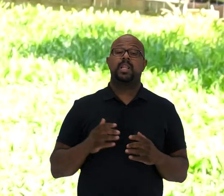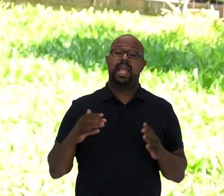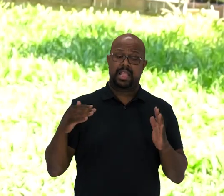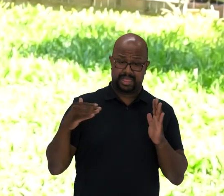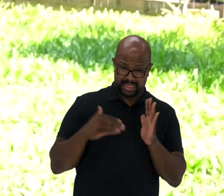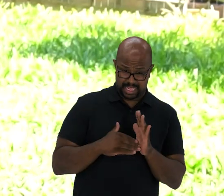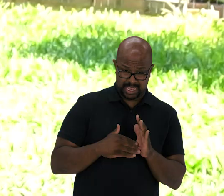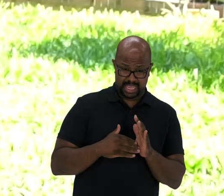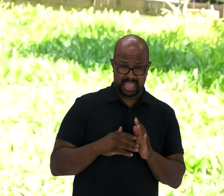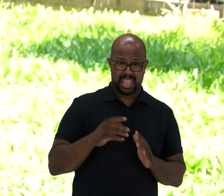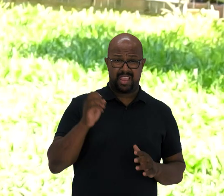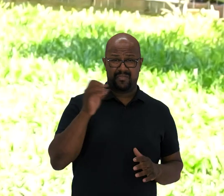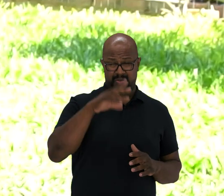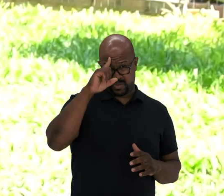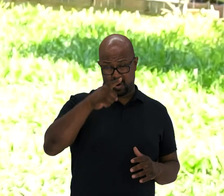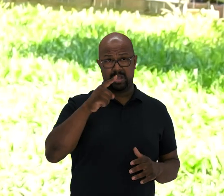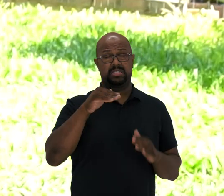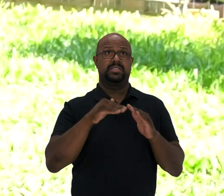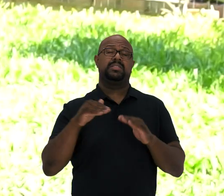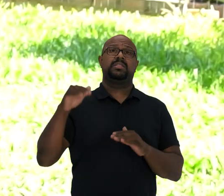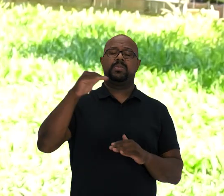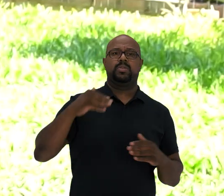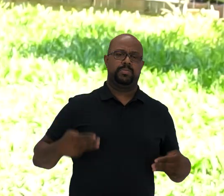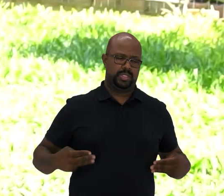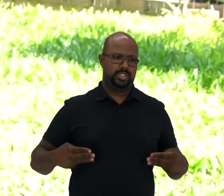Até vir uma ordem de cima, não sei se